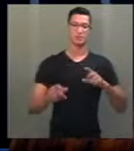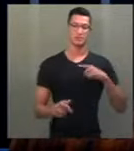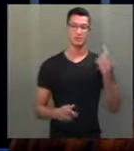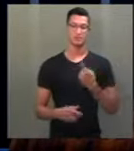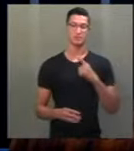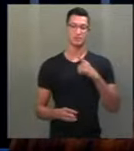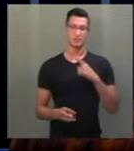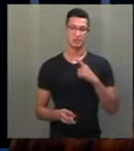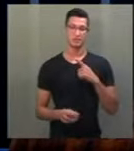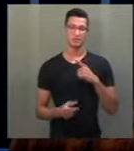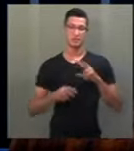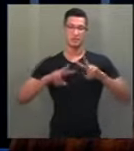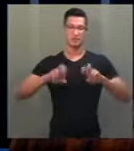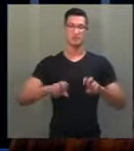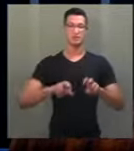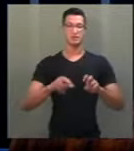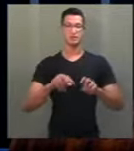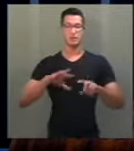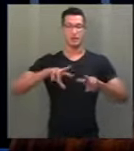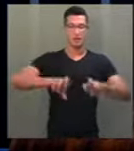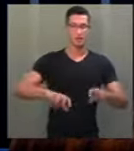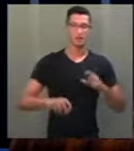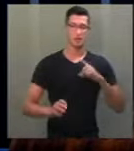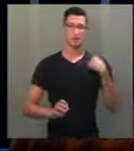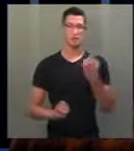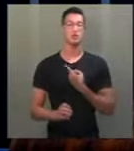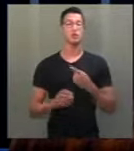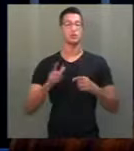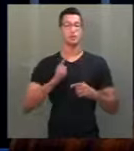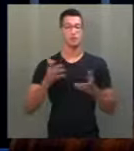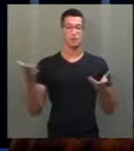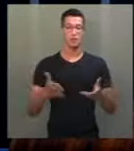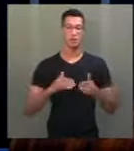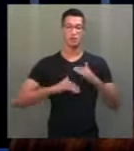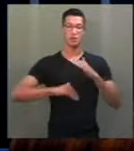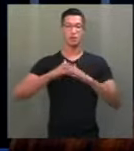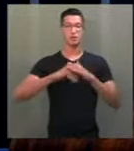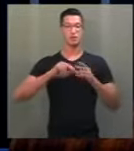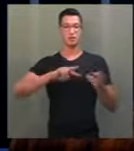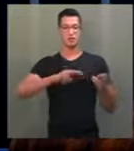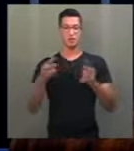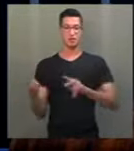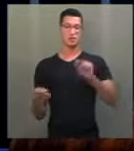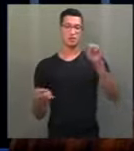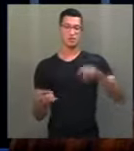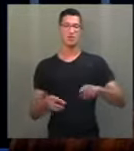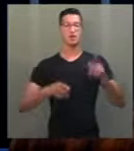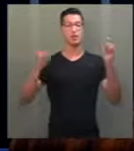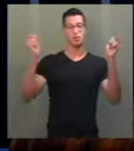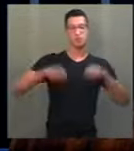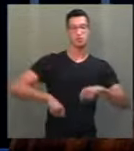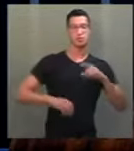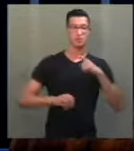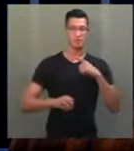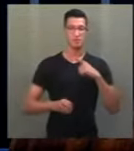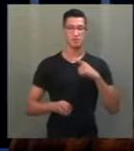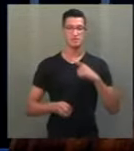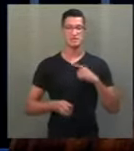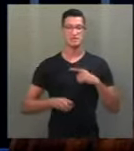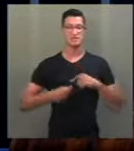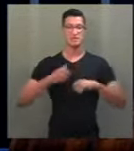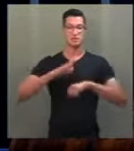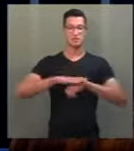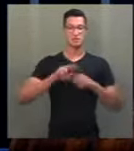nós estamos mitigando a regressividade e nós estamos estabelecendo uma transição que é possível. Fizemos